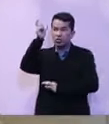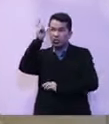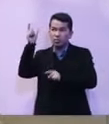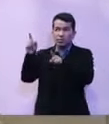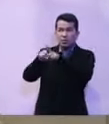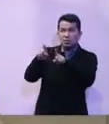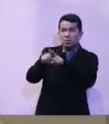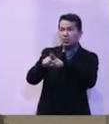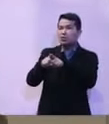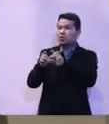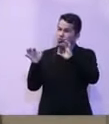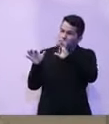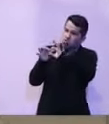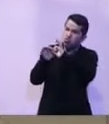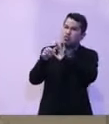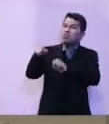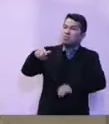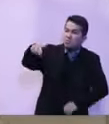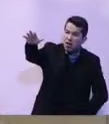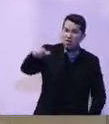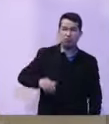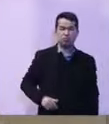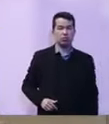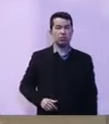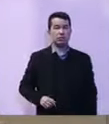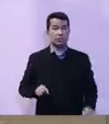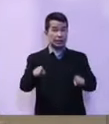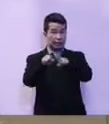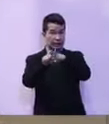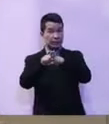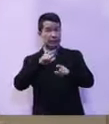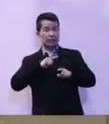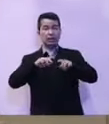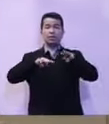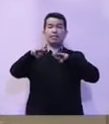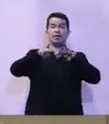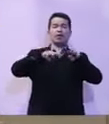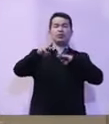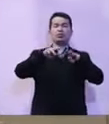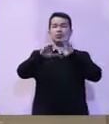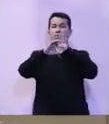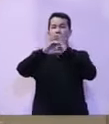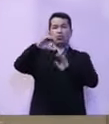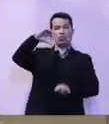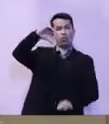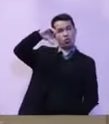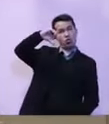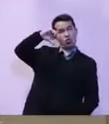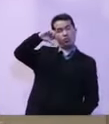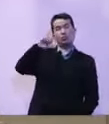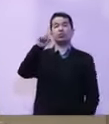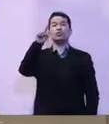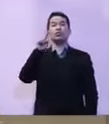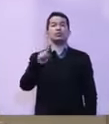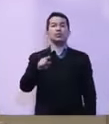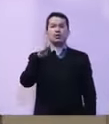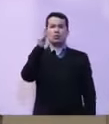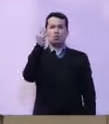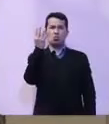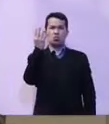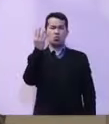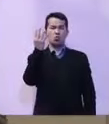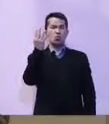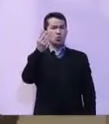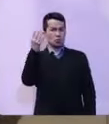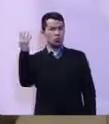E Marcos 9, 44 vai usar uma figura horrível, eu acho essa figura